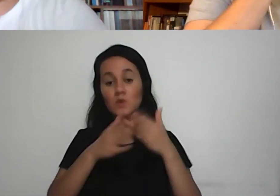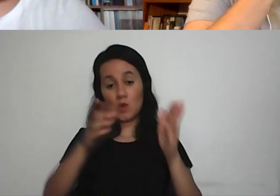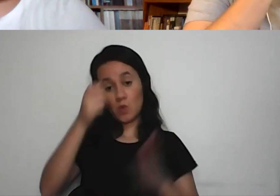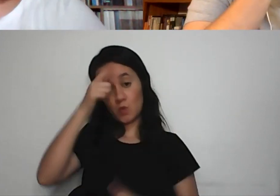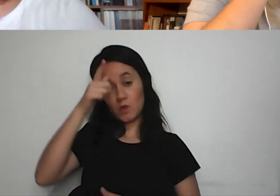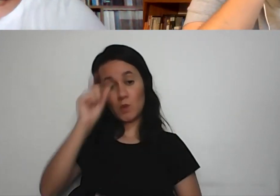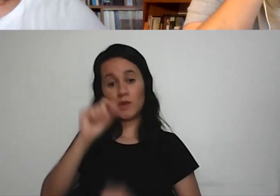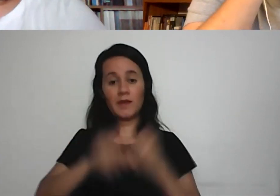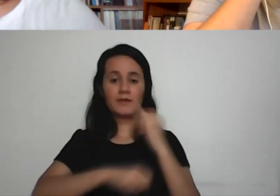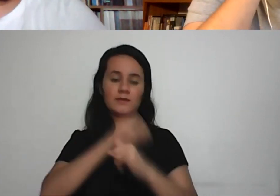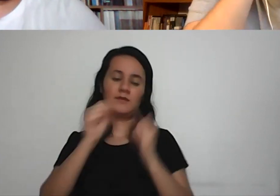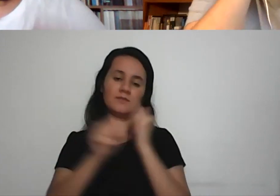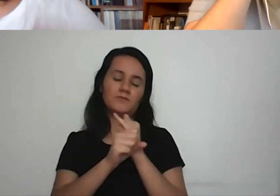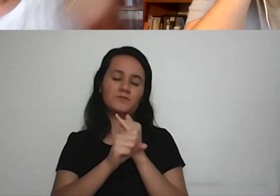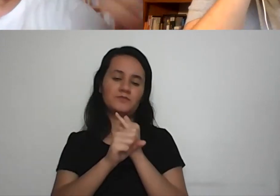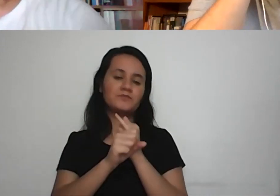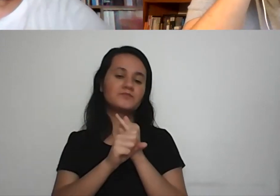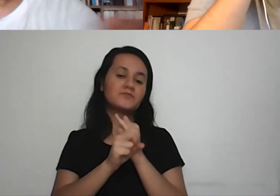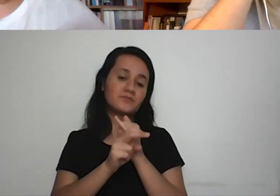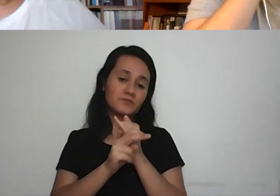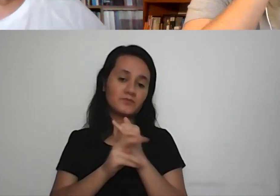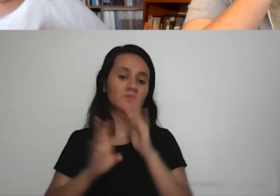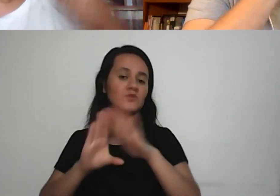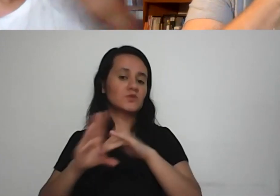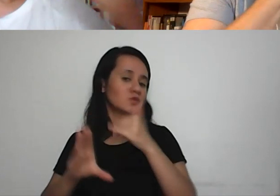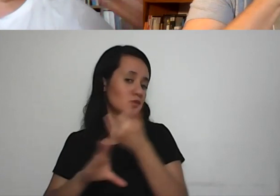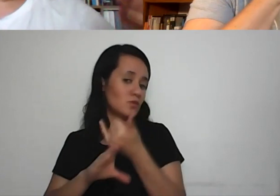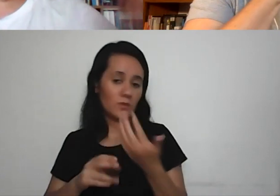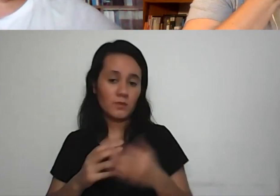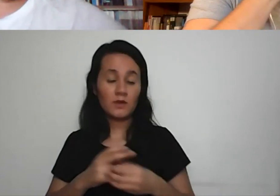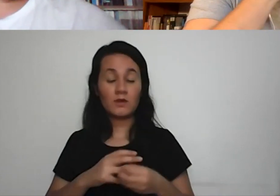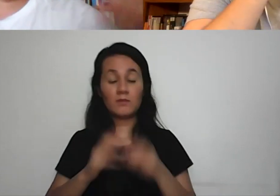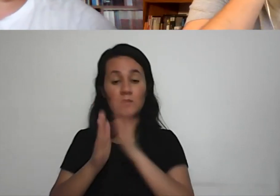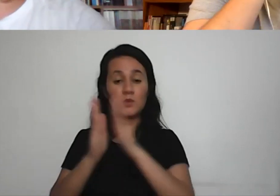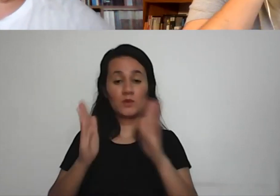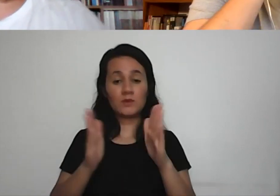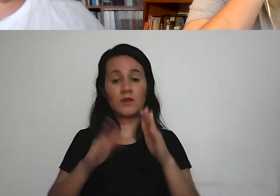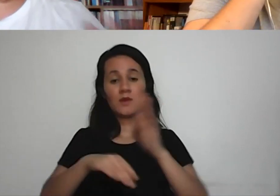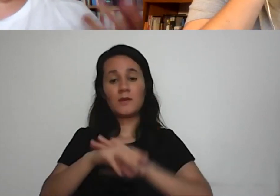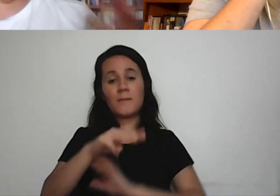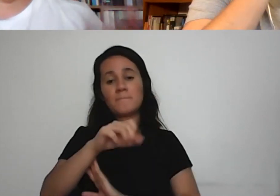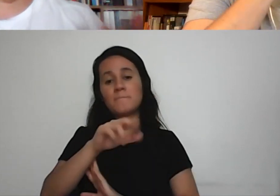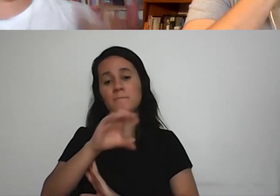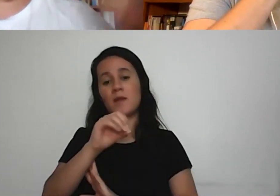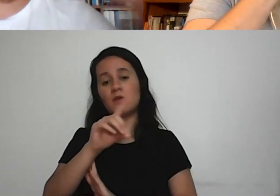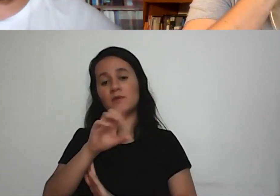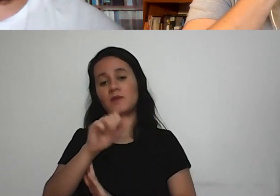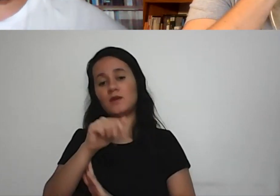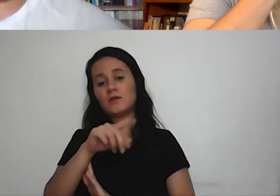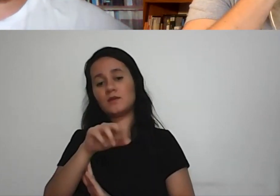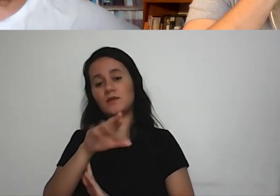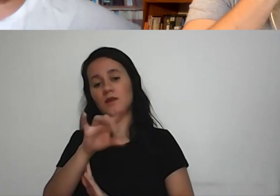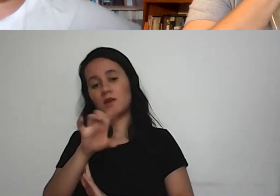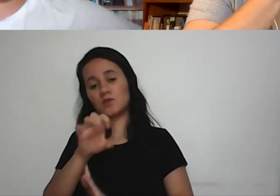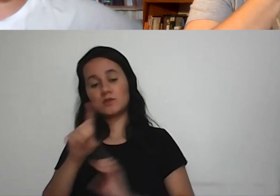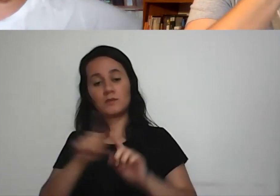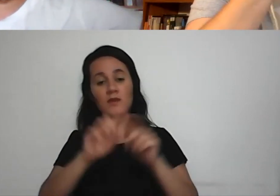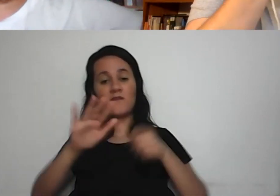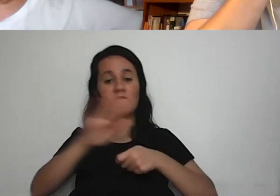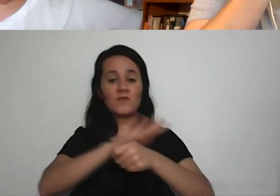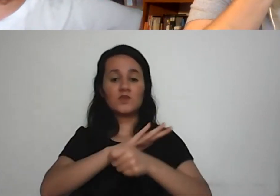a internet, né? Foi para o YouTube. Então, as bibliotecas, a própria Mário de Andrade, que você citou, uma biblioteca que também investiu